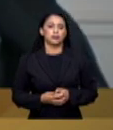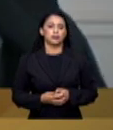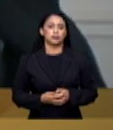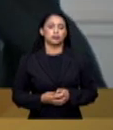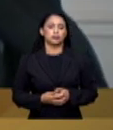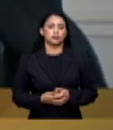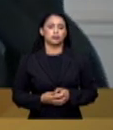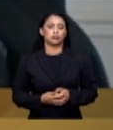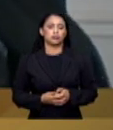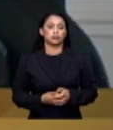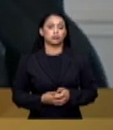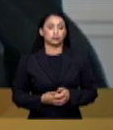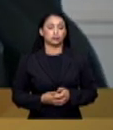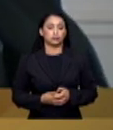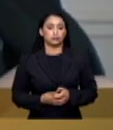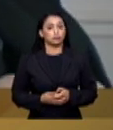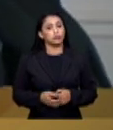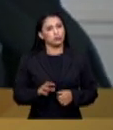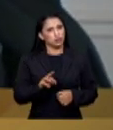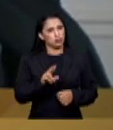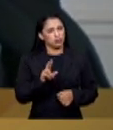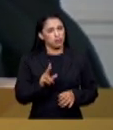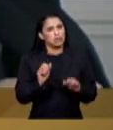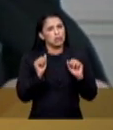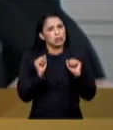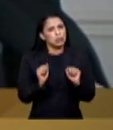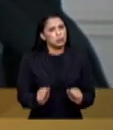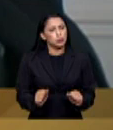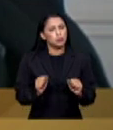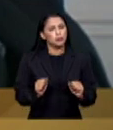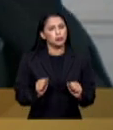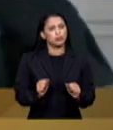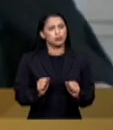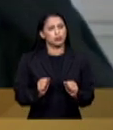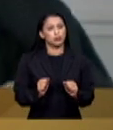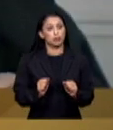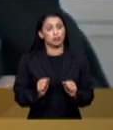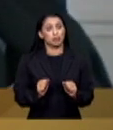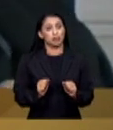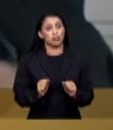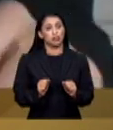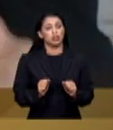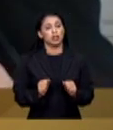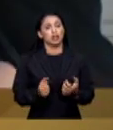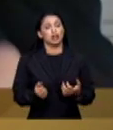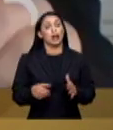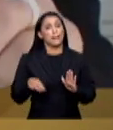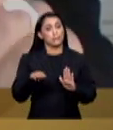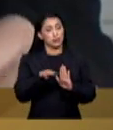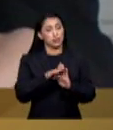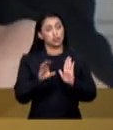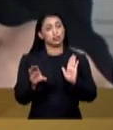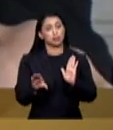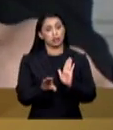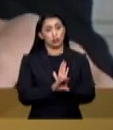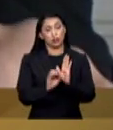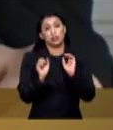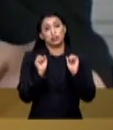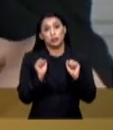onde se entende possível a restrição e condicionamentos à concessão de medida cautelar.